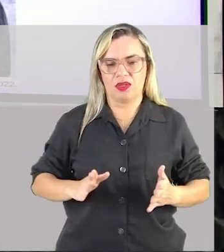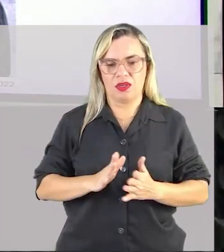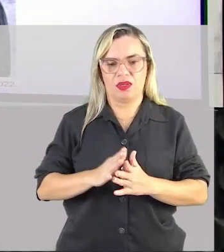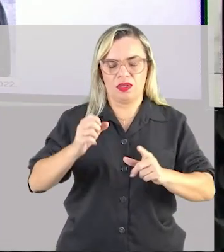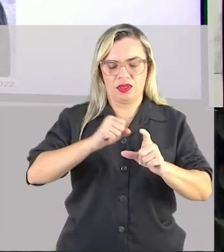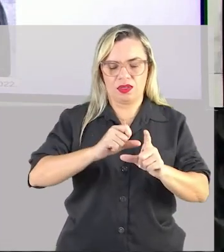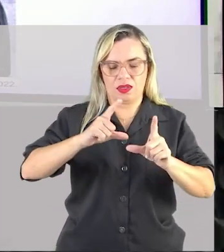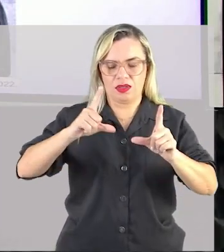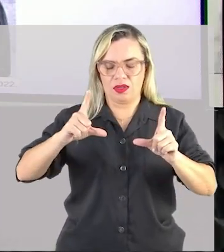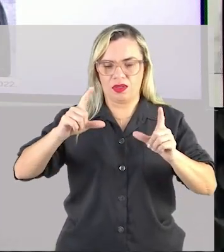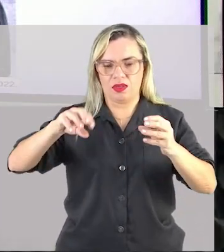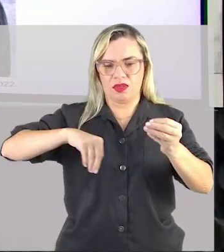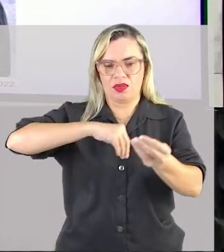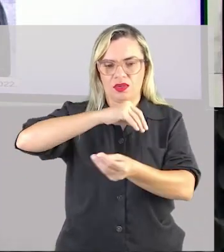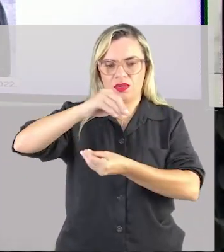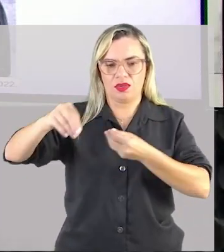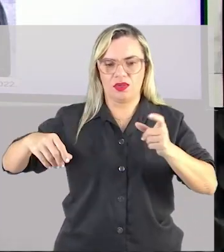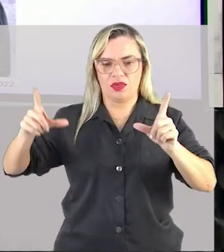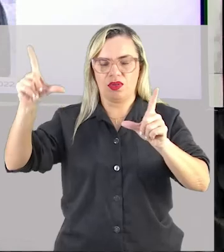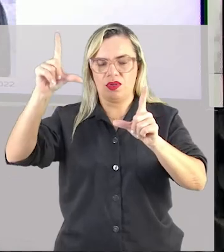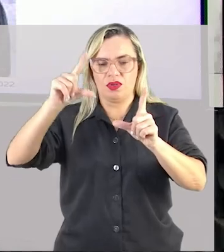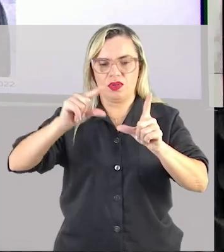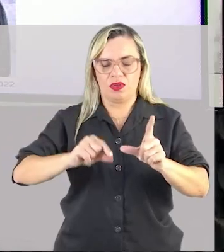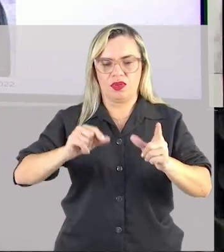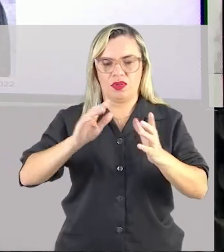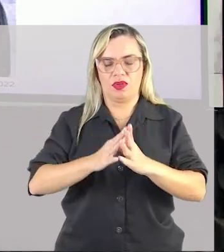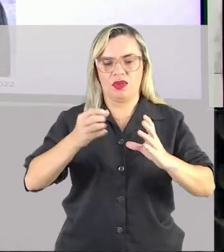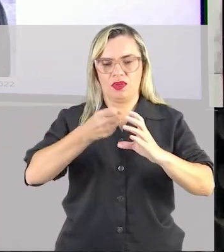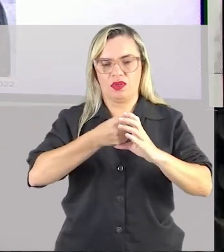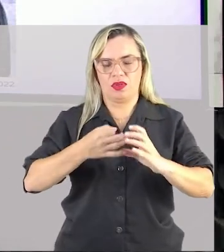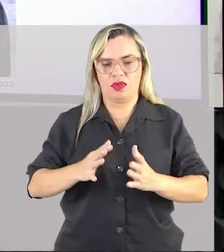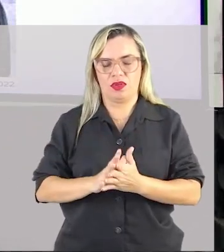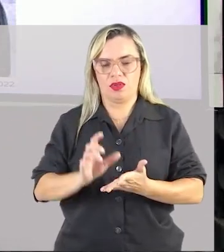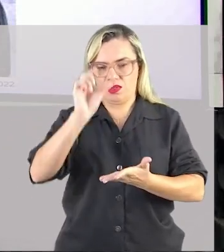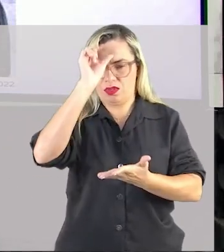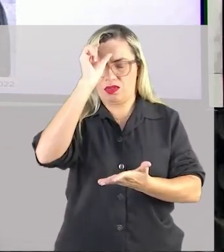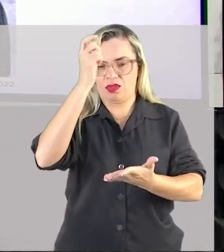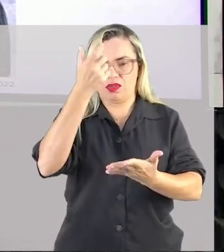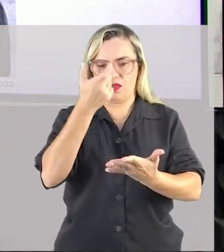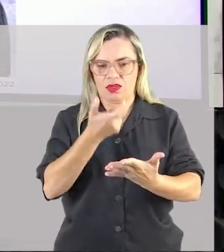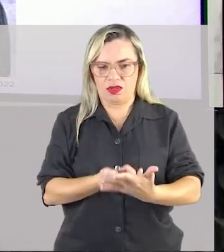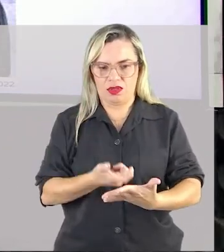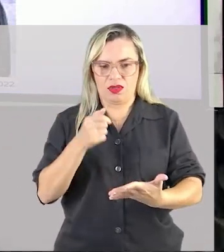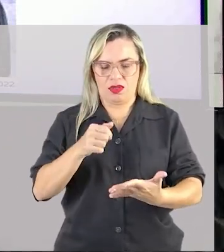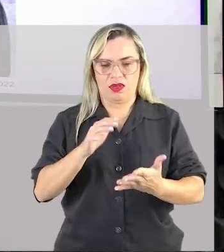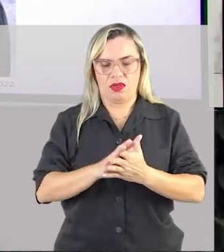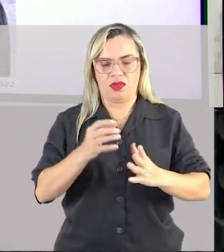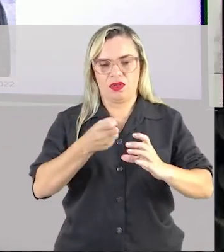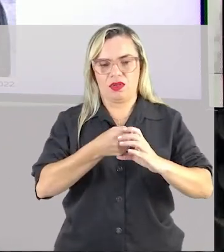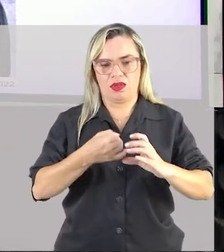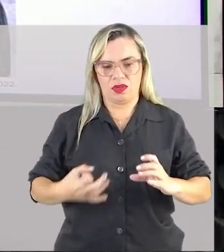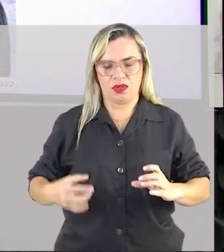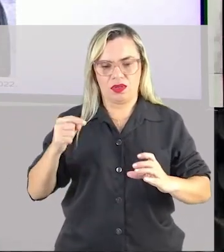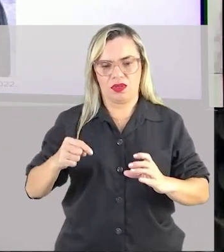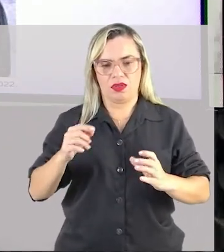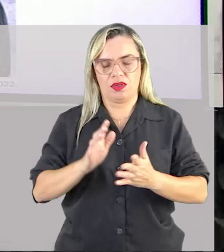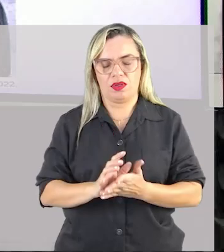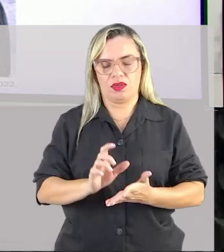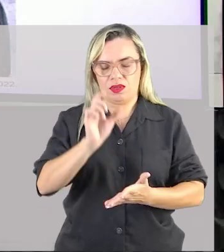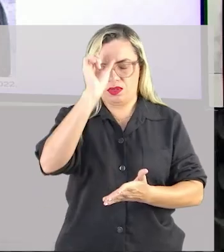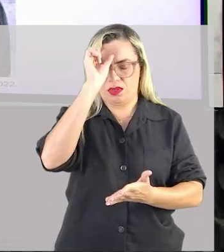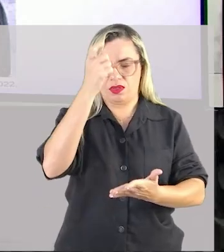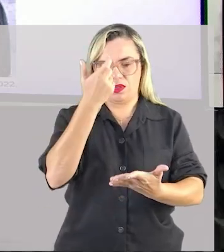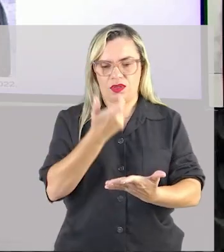letra minúsculas, tá? Isso é uma característica da dislexia. Interessantíssima essa questão. Aí vamos lá para